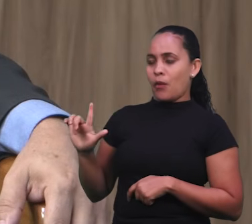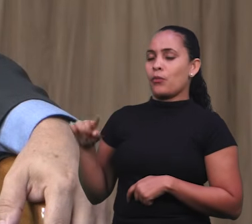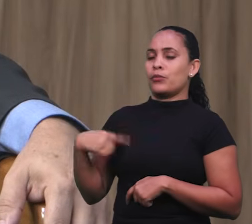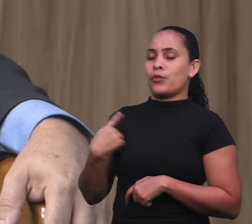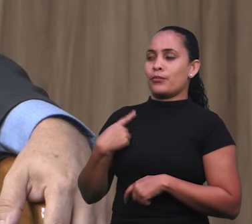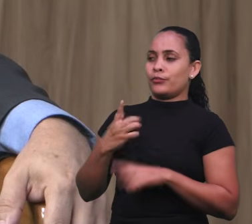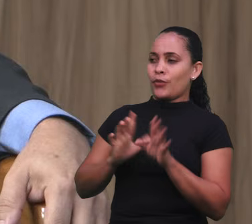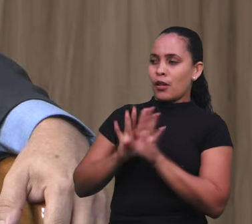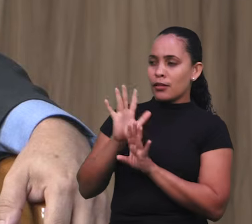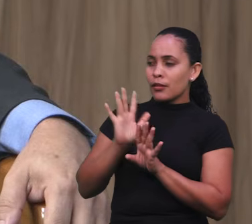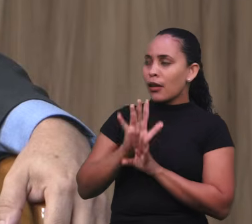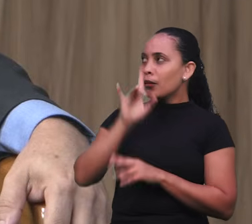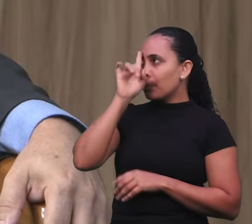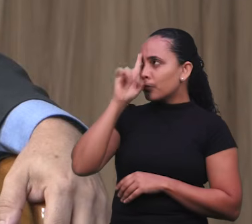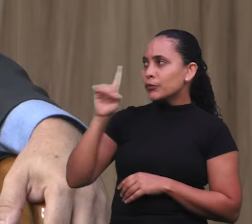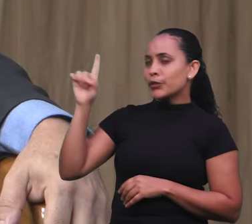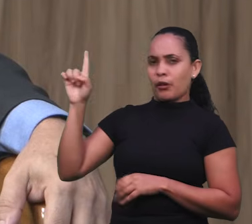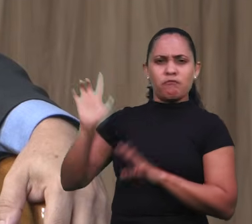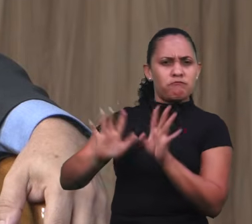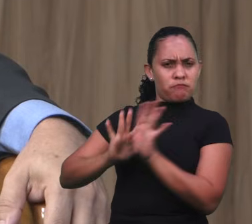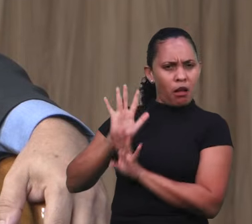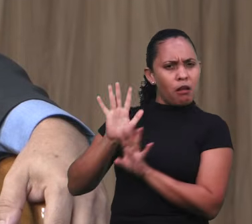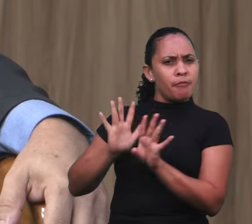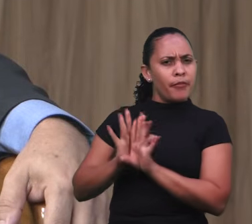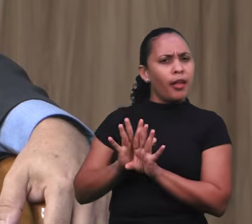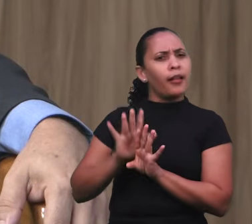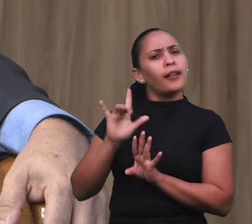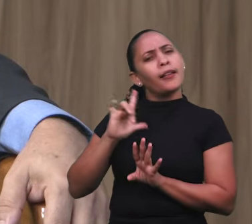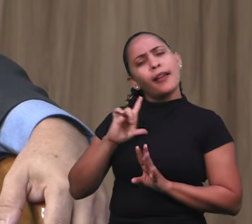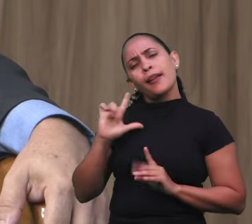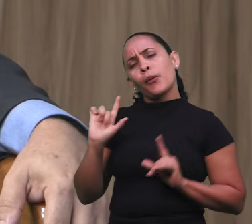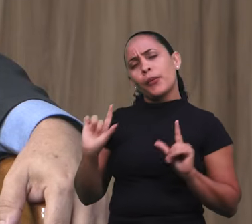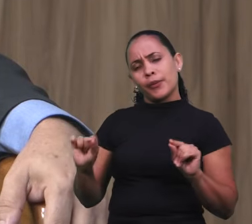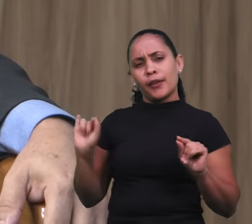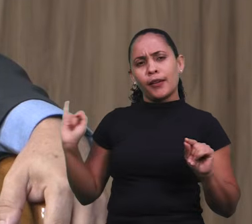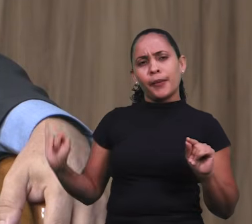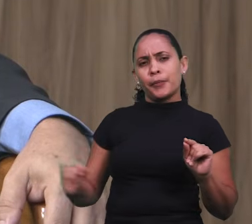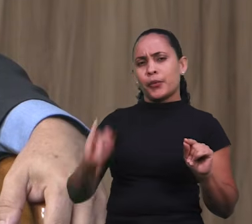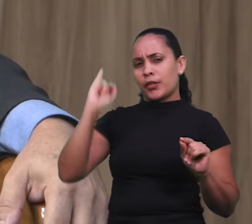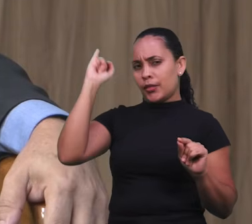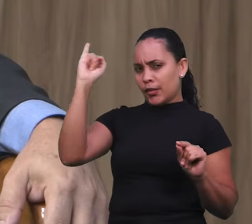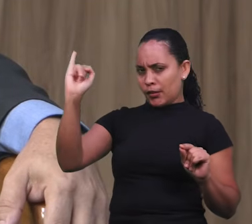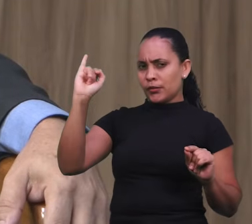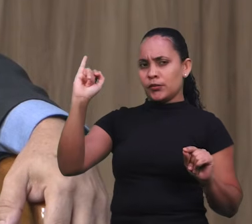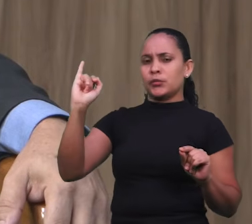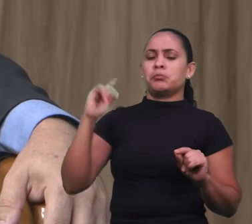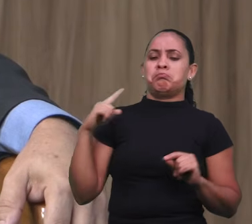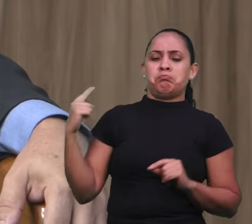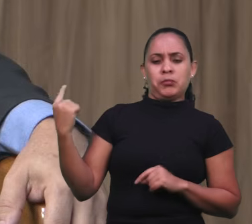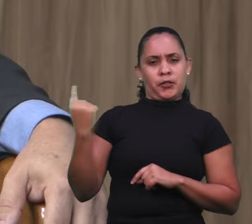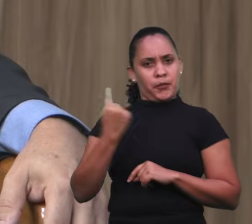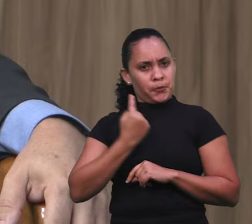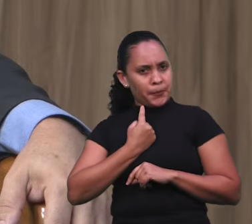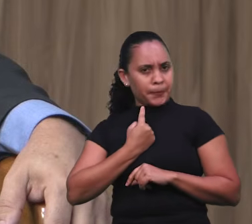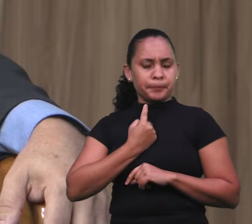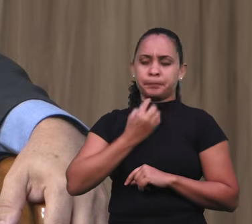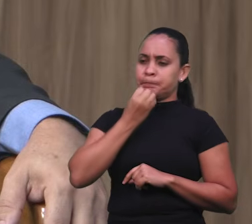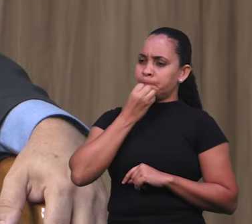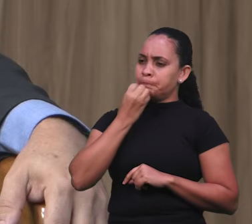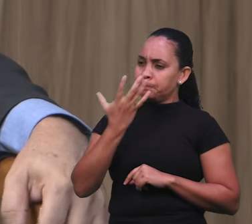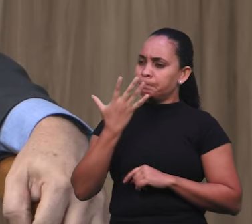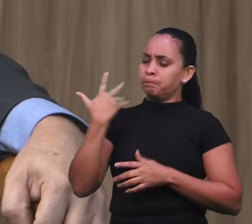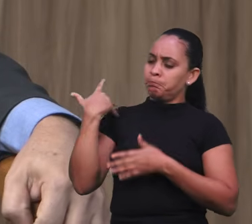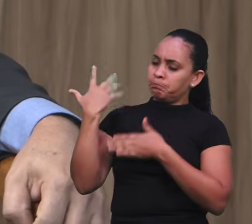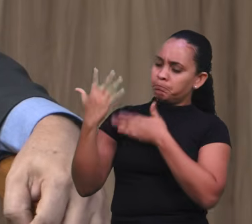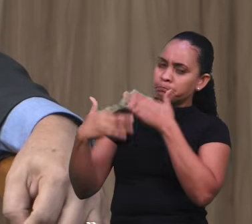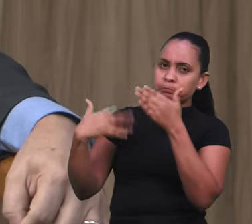as orientações do Senhor, que são importantes para a obra do Senhor, para o bom andamento